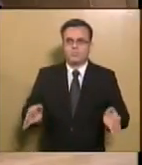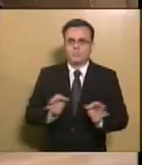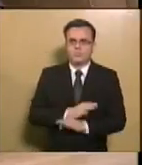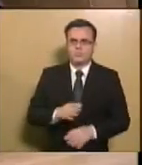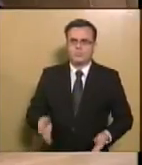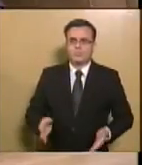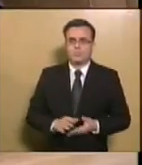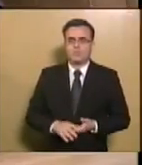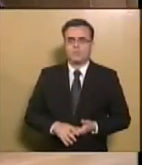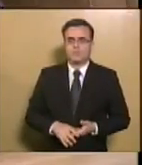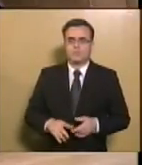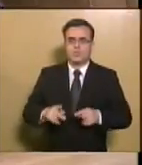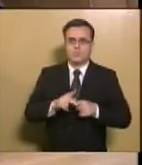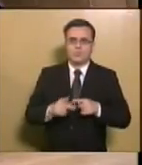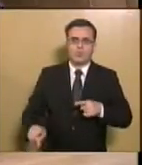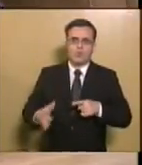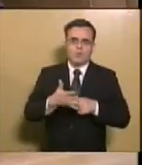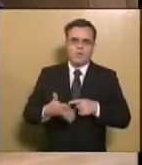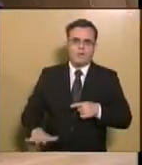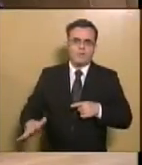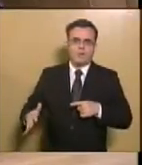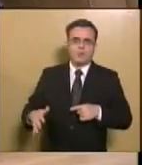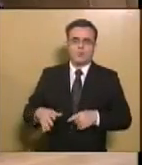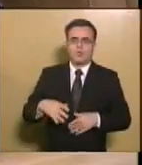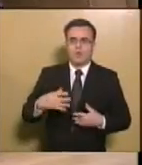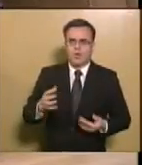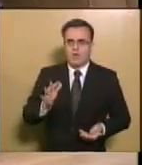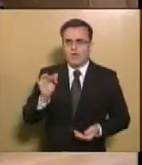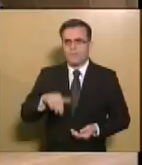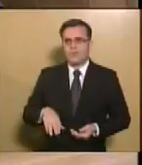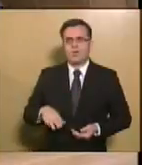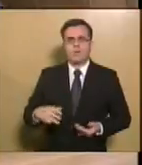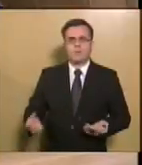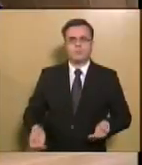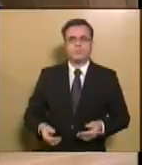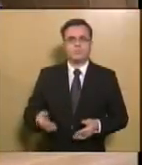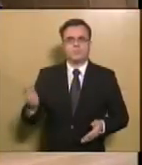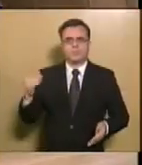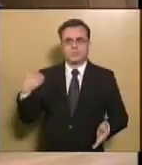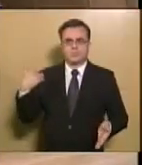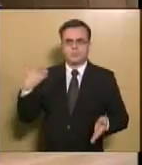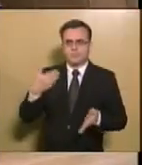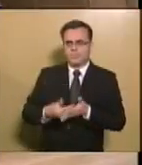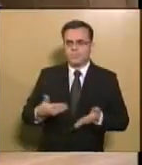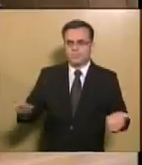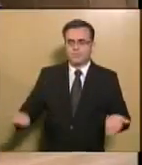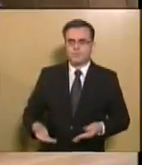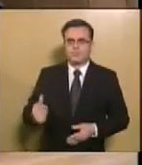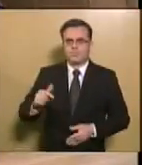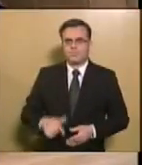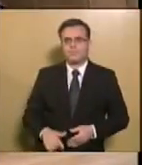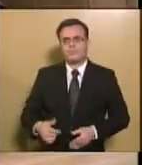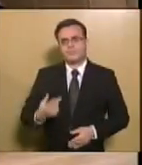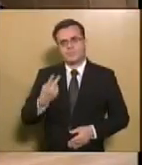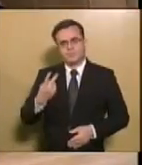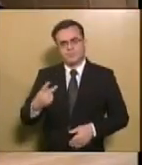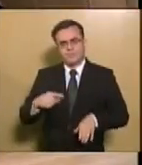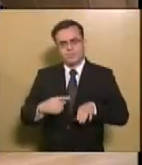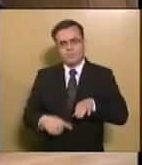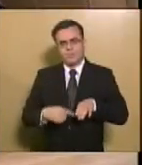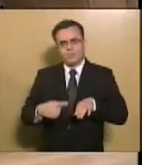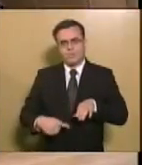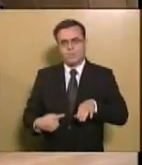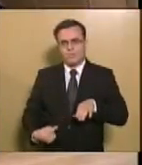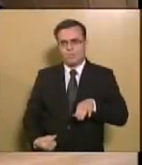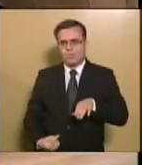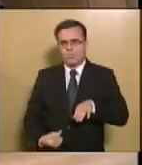até Porto da Folha fazer uma visita à Rio FM, uma entrevista, e de lá para cá tive os dois pneus do carro. Furou um,